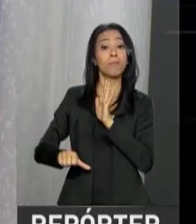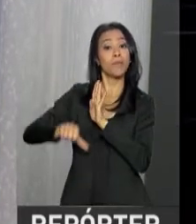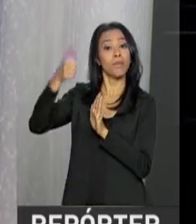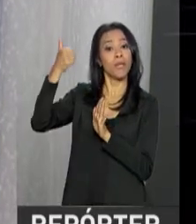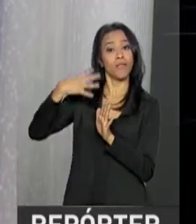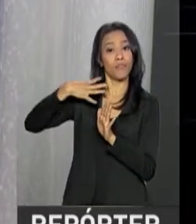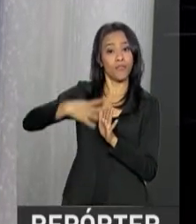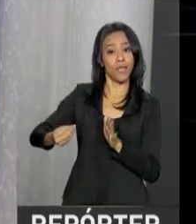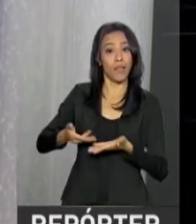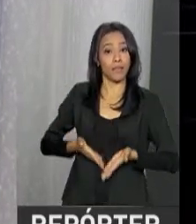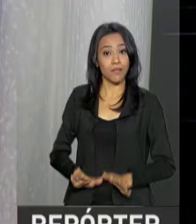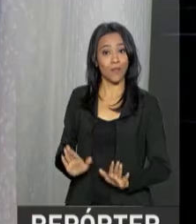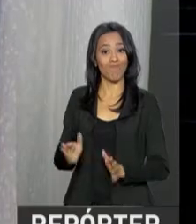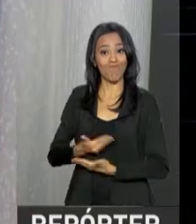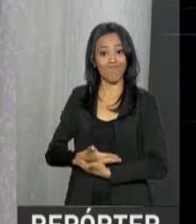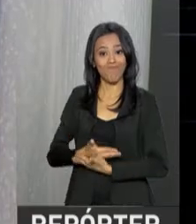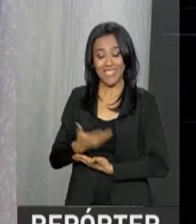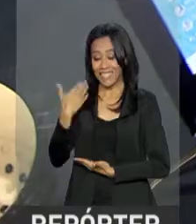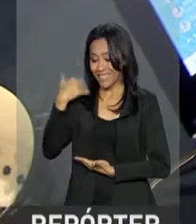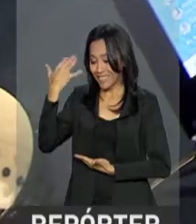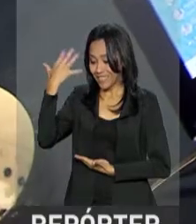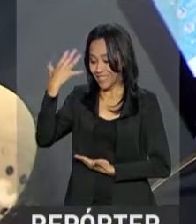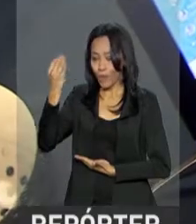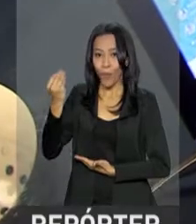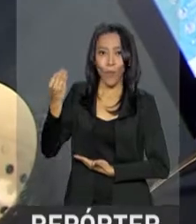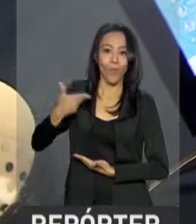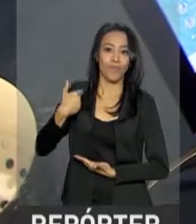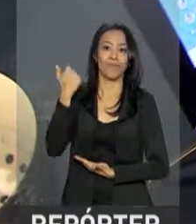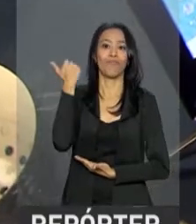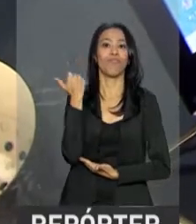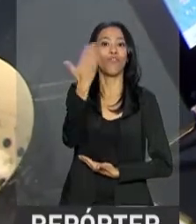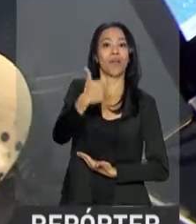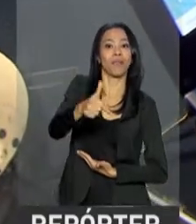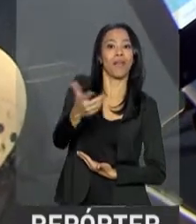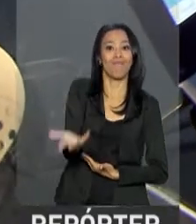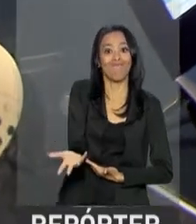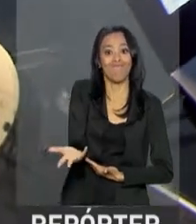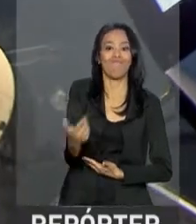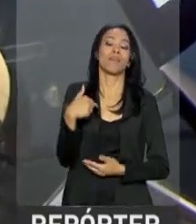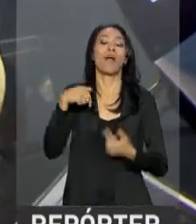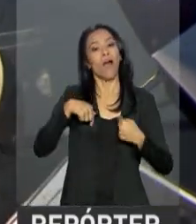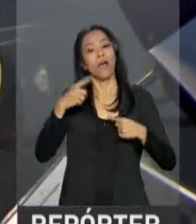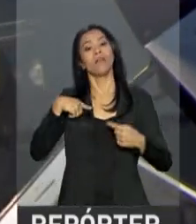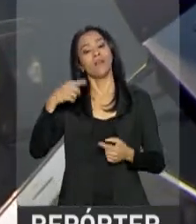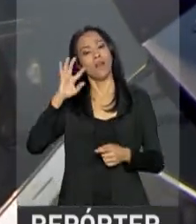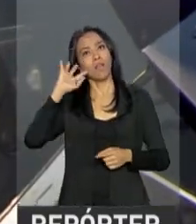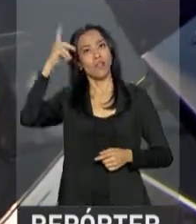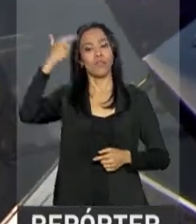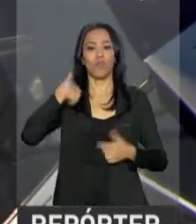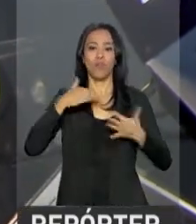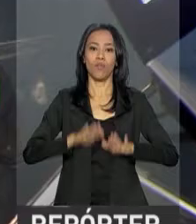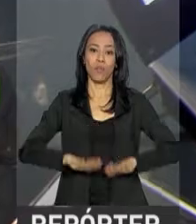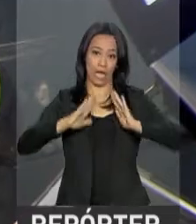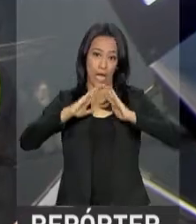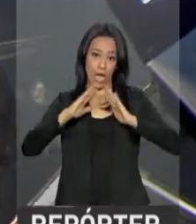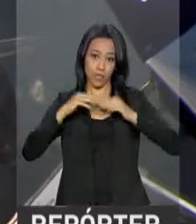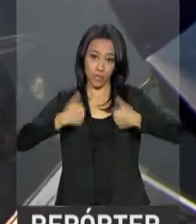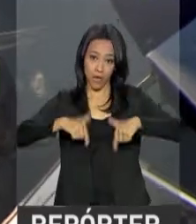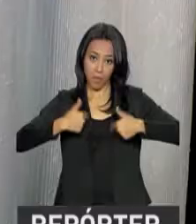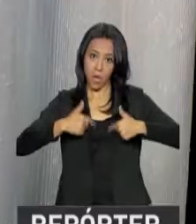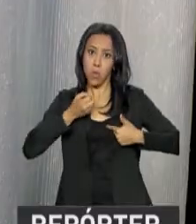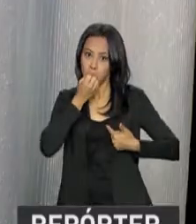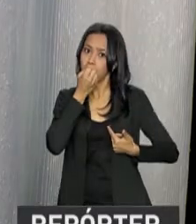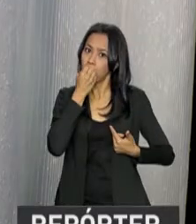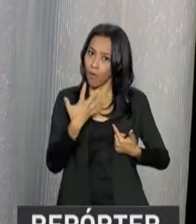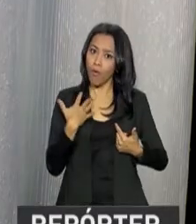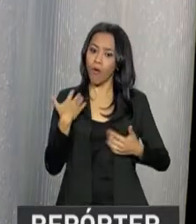e ela teve que mudar a rotina de lá para cá o novo dia a dia deu certo eo rendimento aumentou